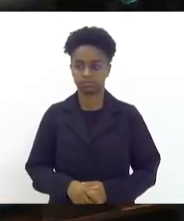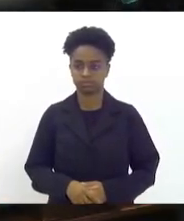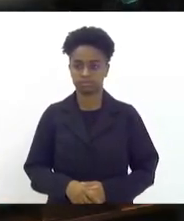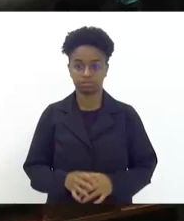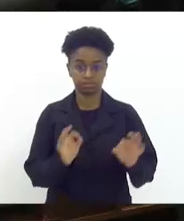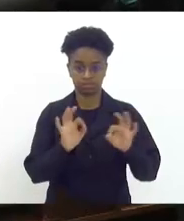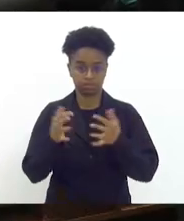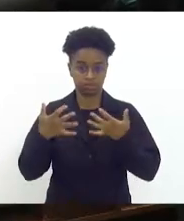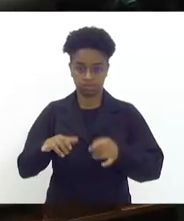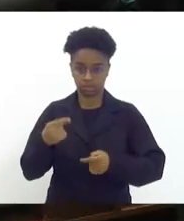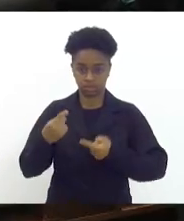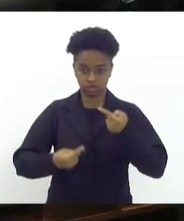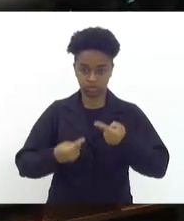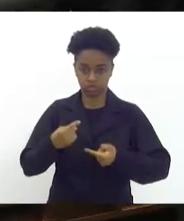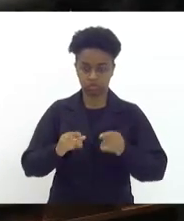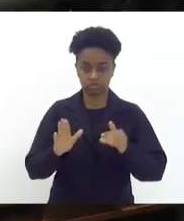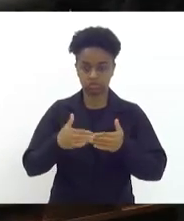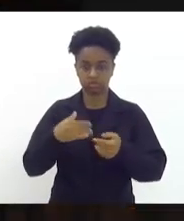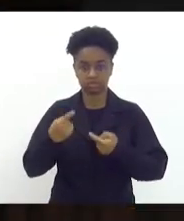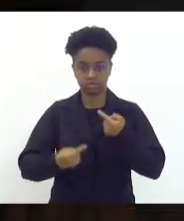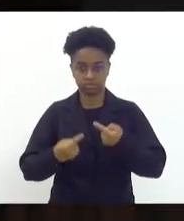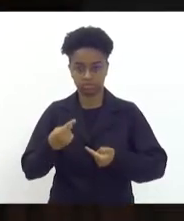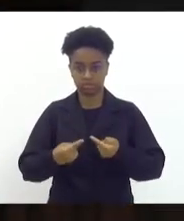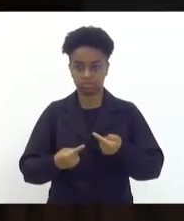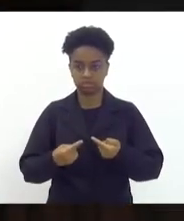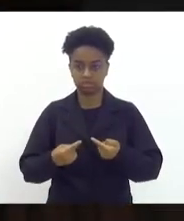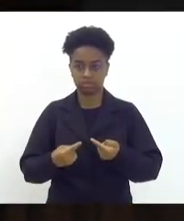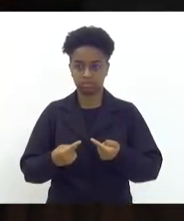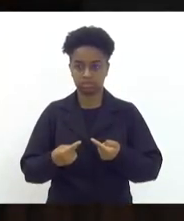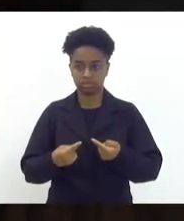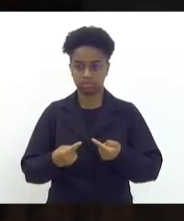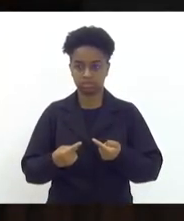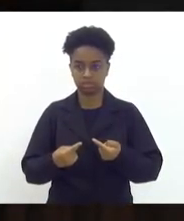não havendo mais Quem Queira discutir encerrada discussão